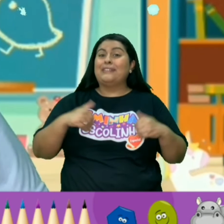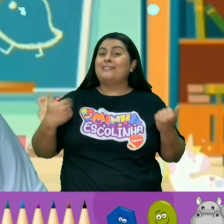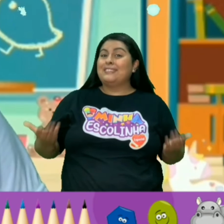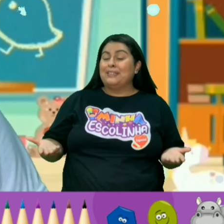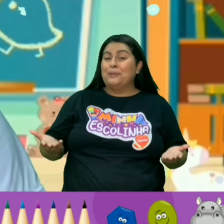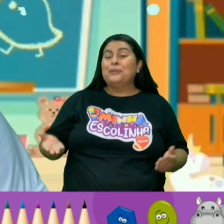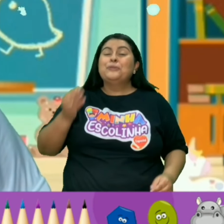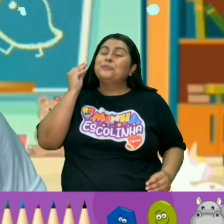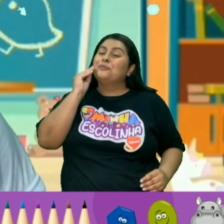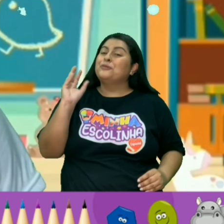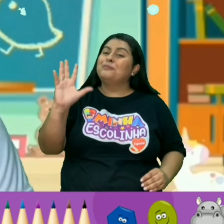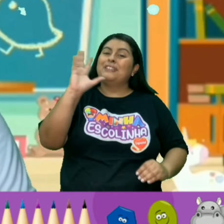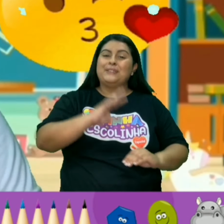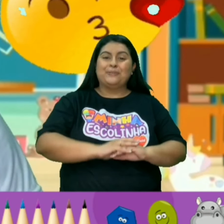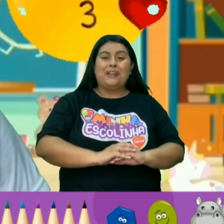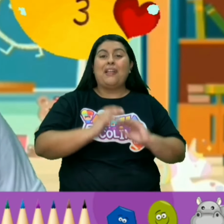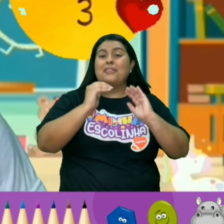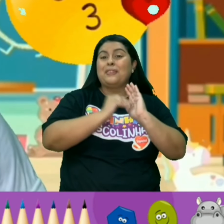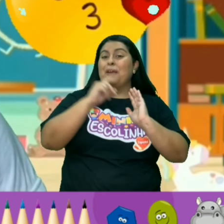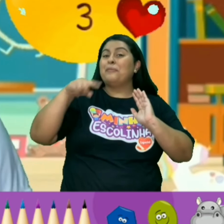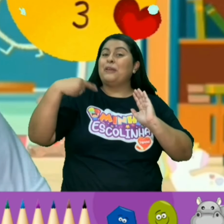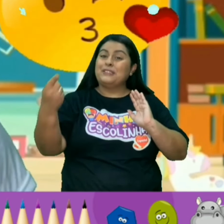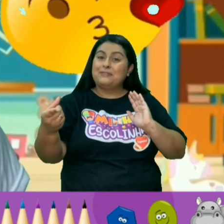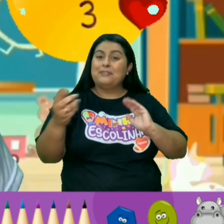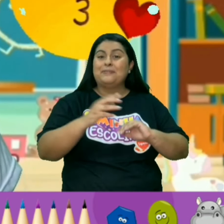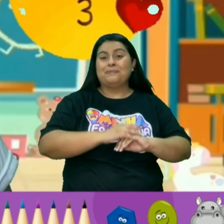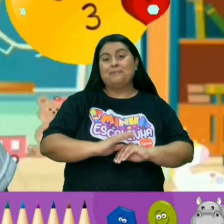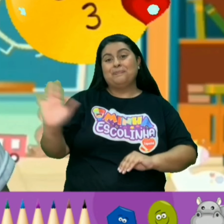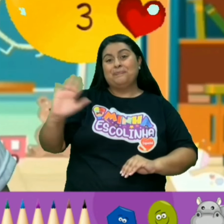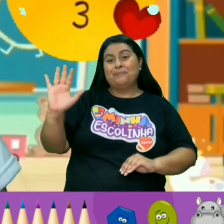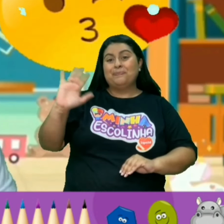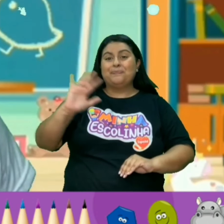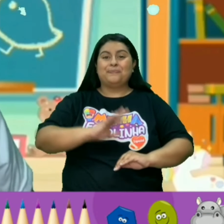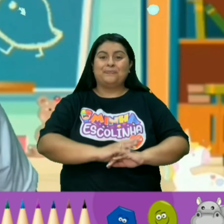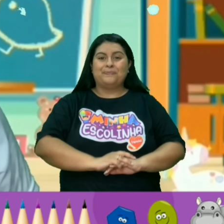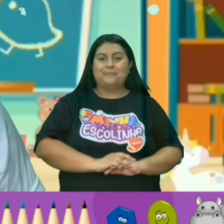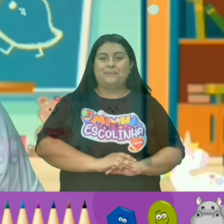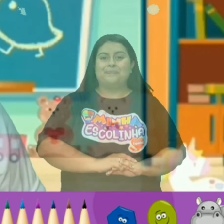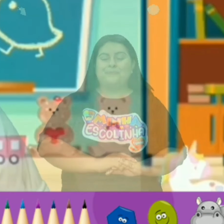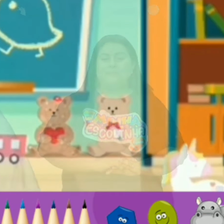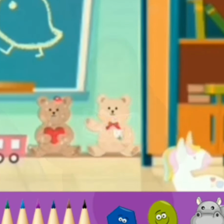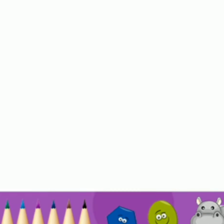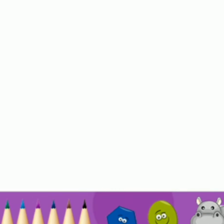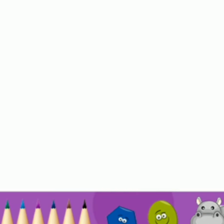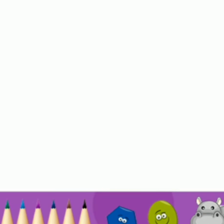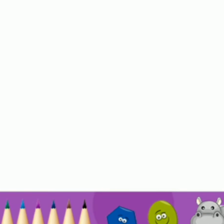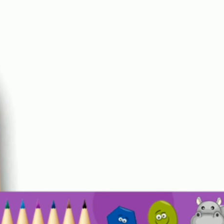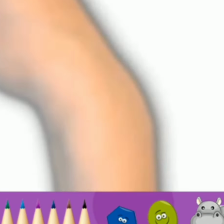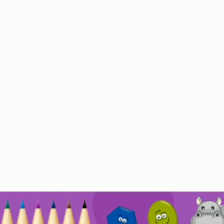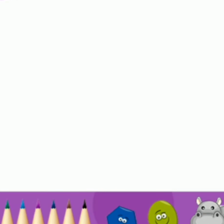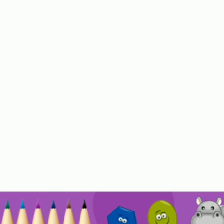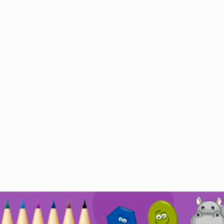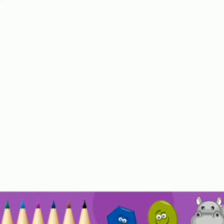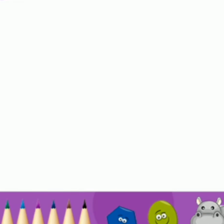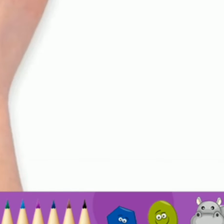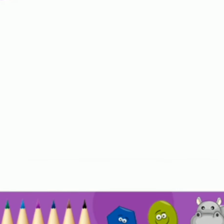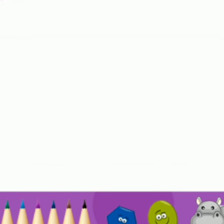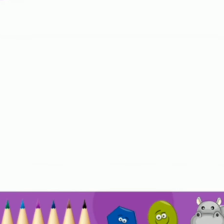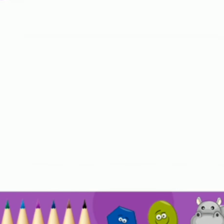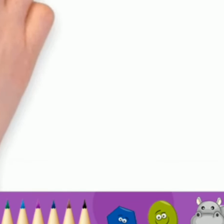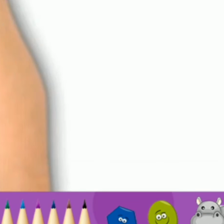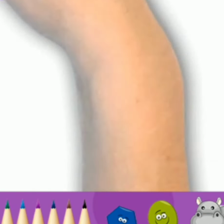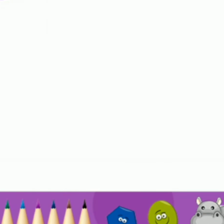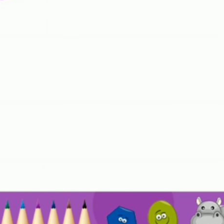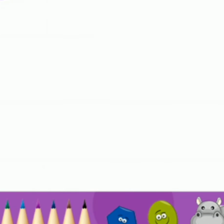adorei então um super beijo e até a próxima tchau vinheta É de